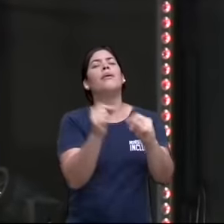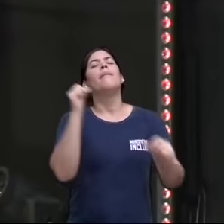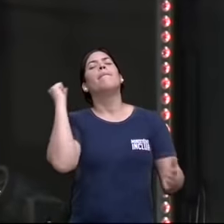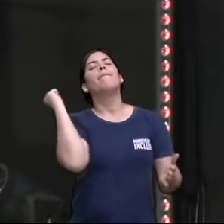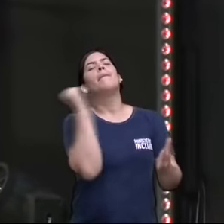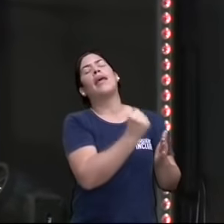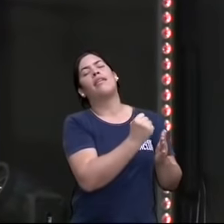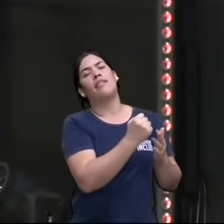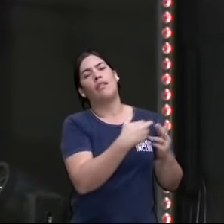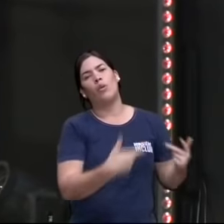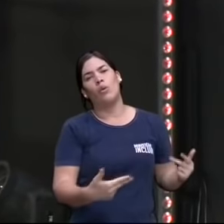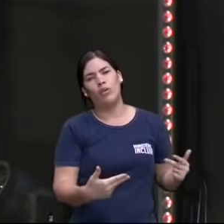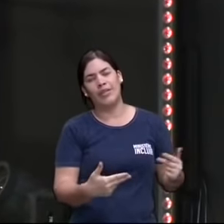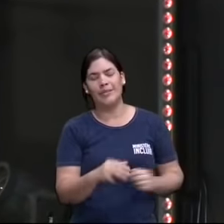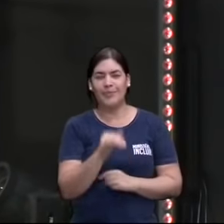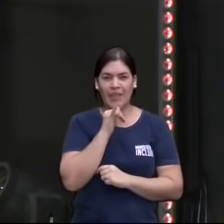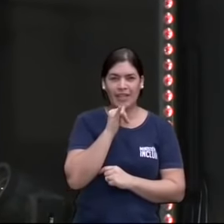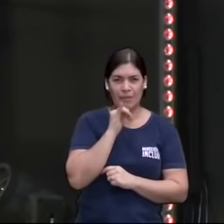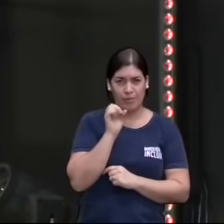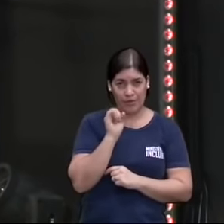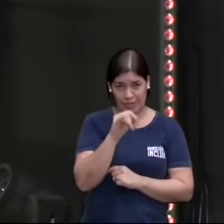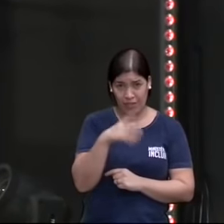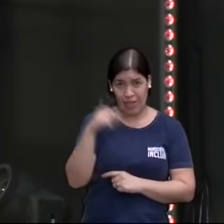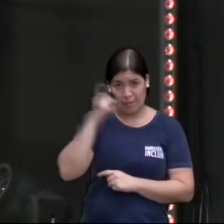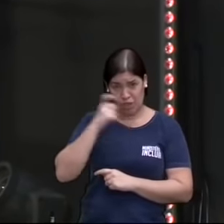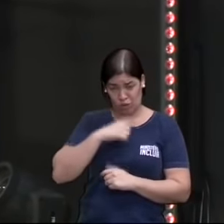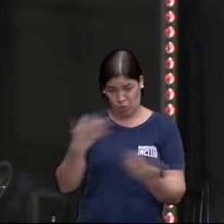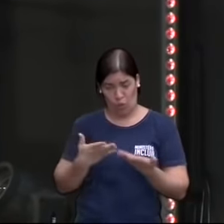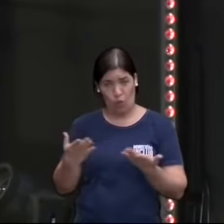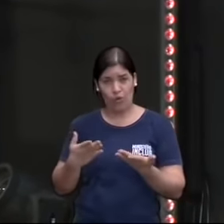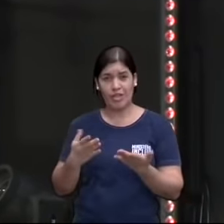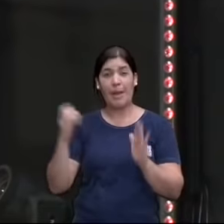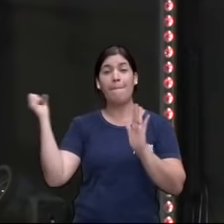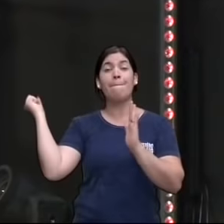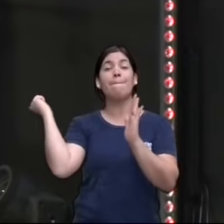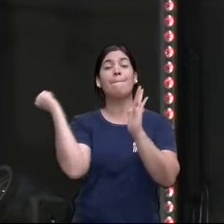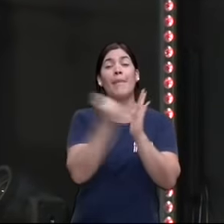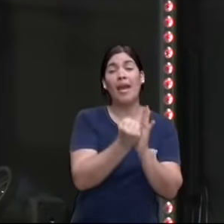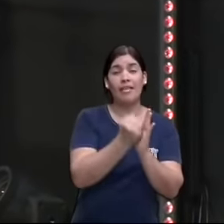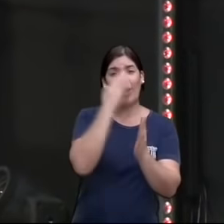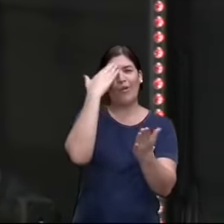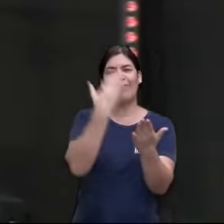a confiança que alguém tinha em você, porque você mentiu hoje, ele não acredita em você nunca mais, sim ou não?